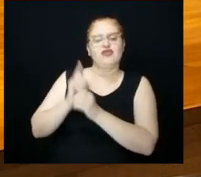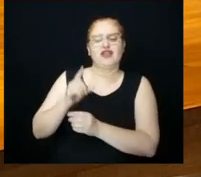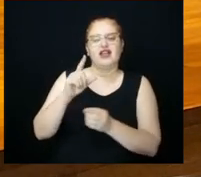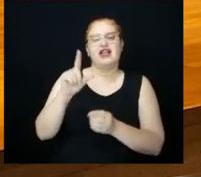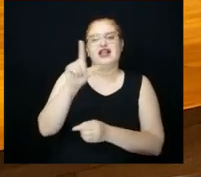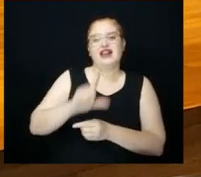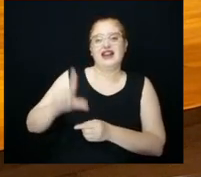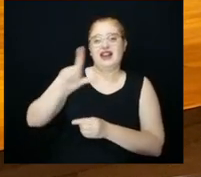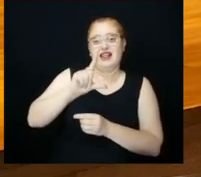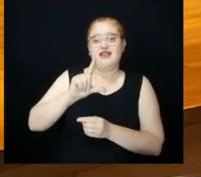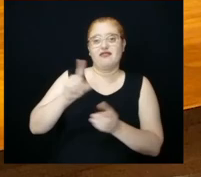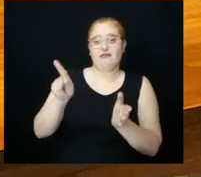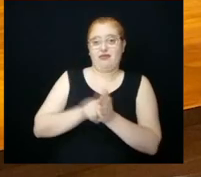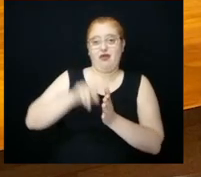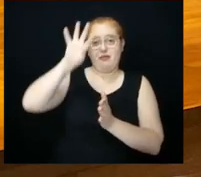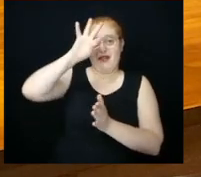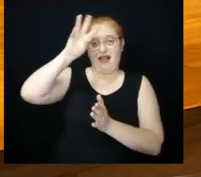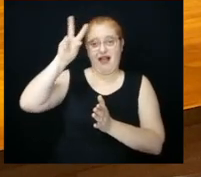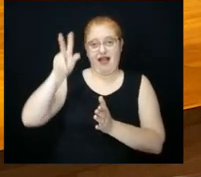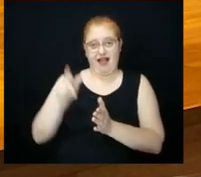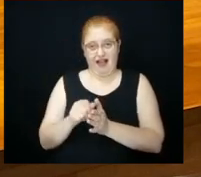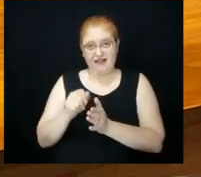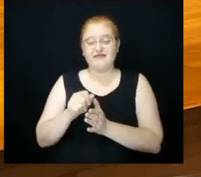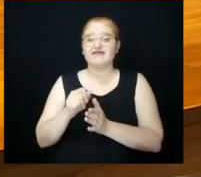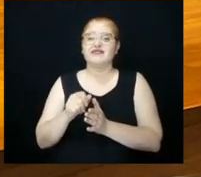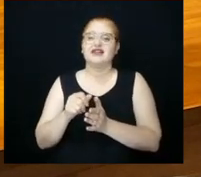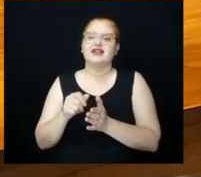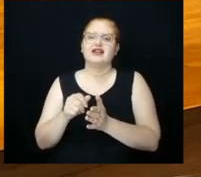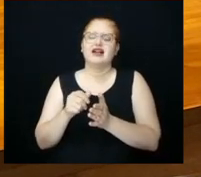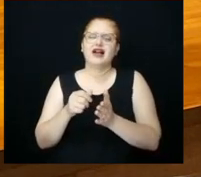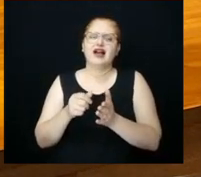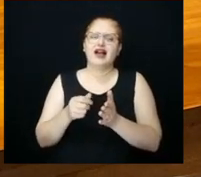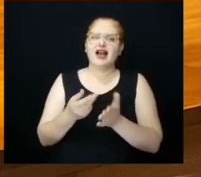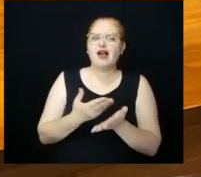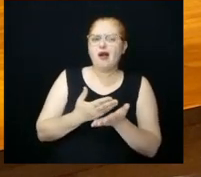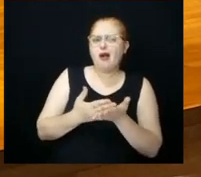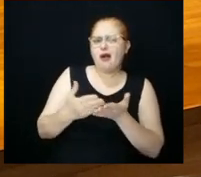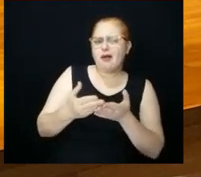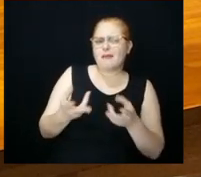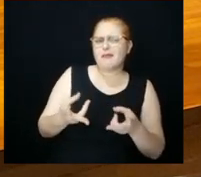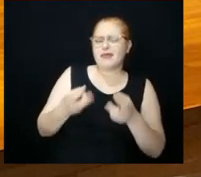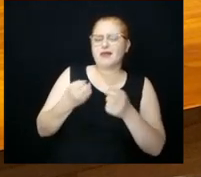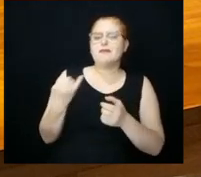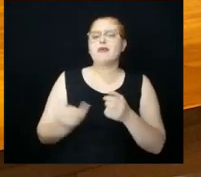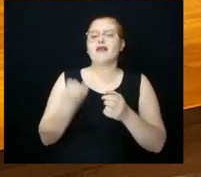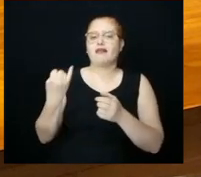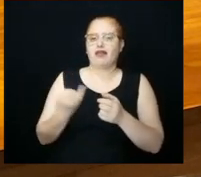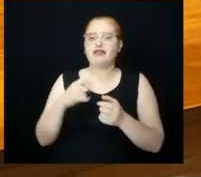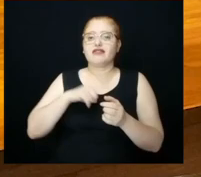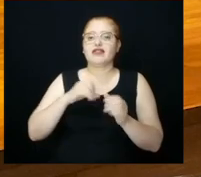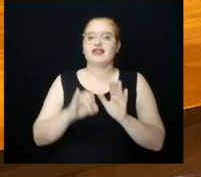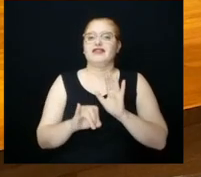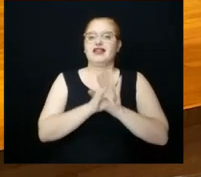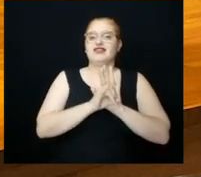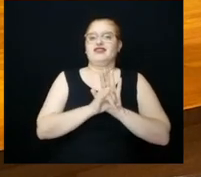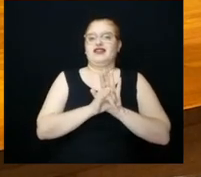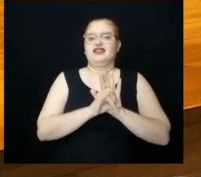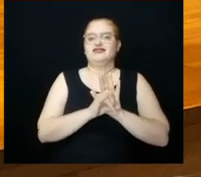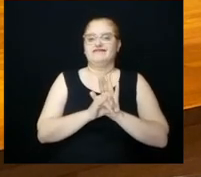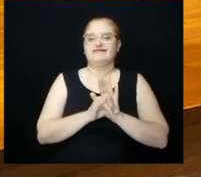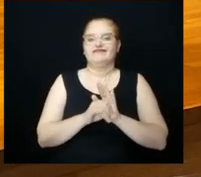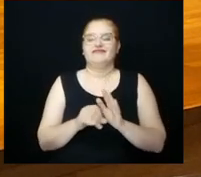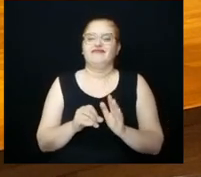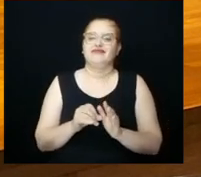livros africanos e ela começa a se identificar, ela percebe a importância dessa identificação. Ela